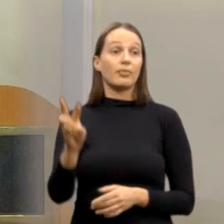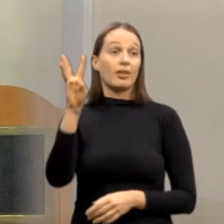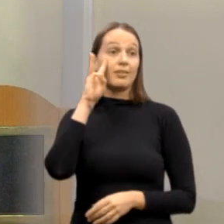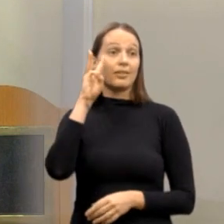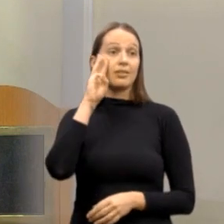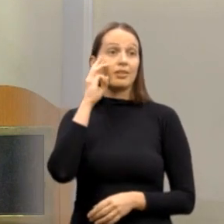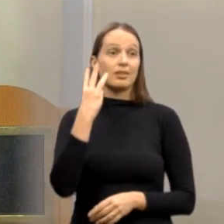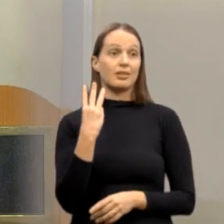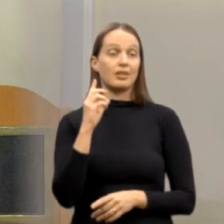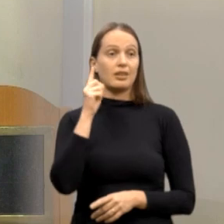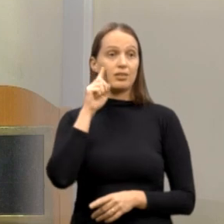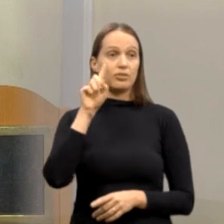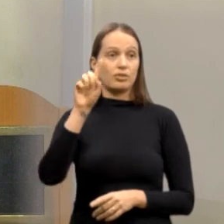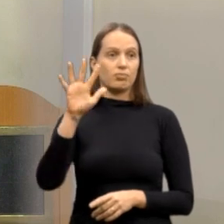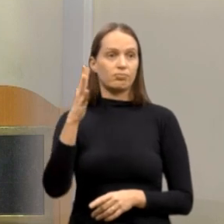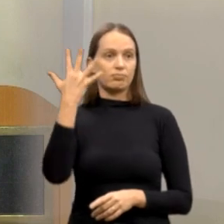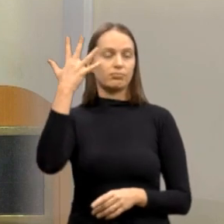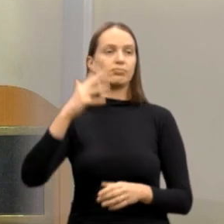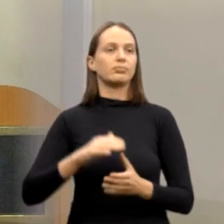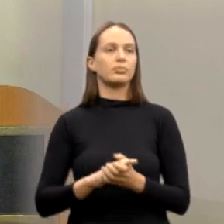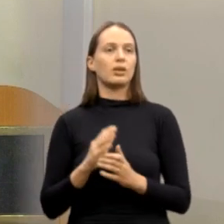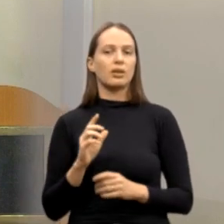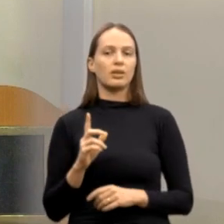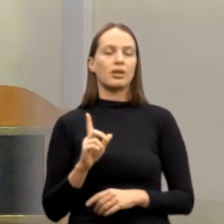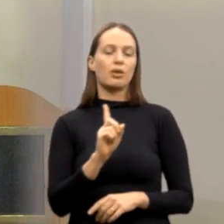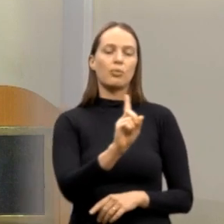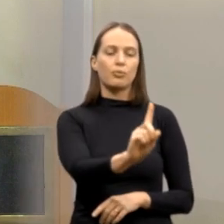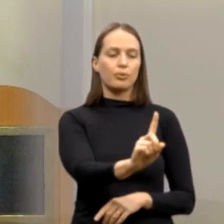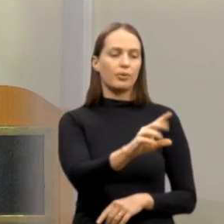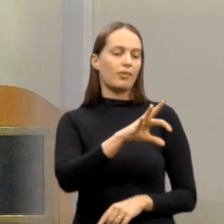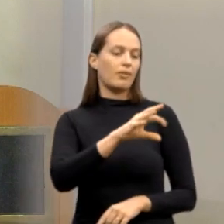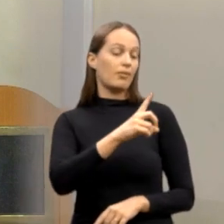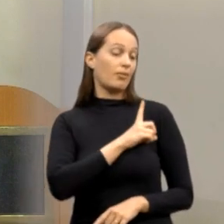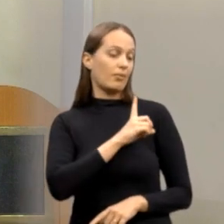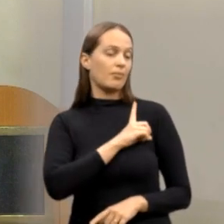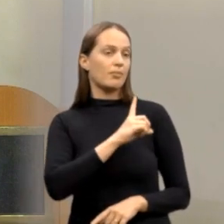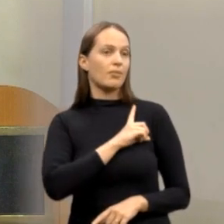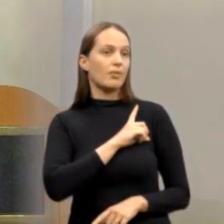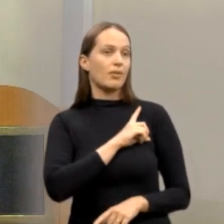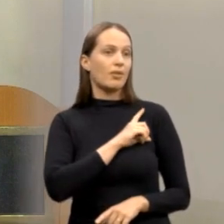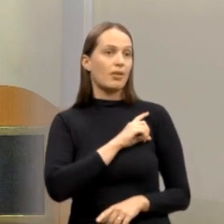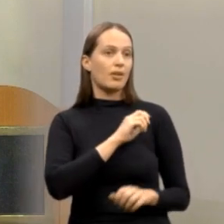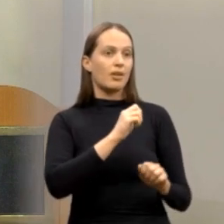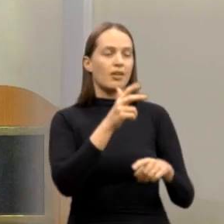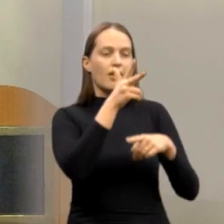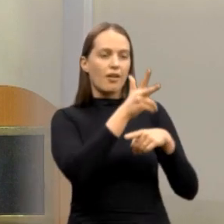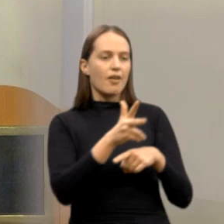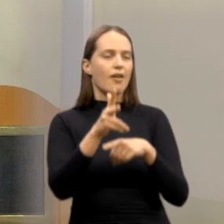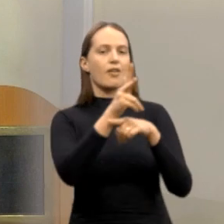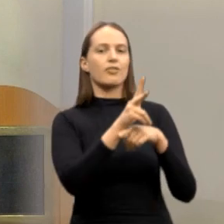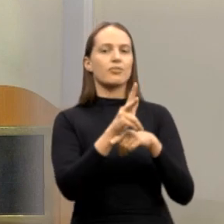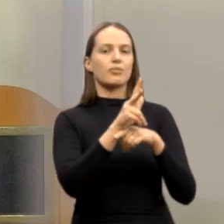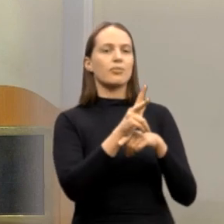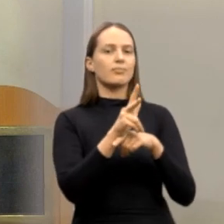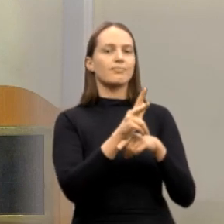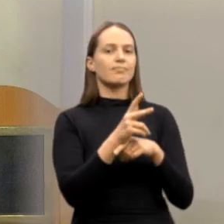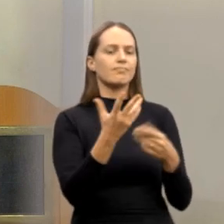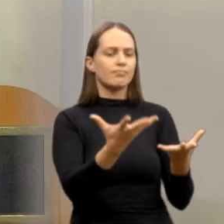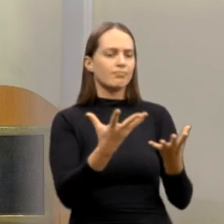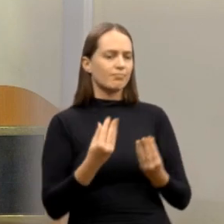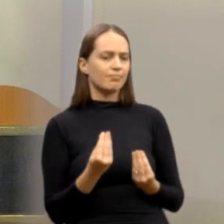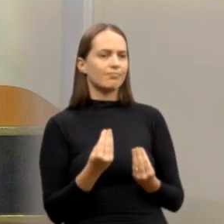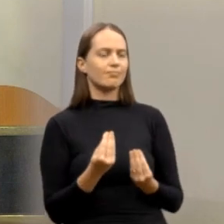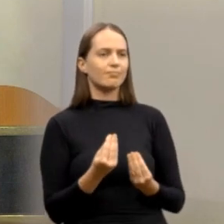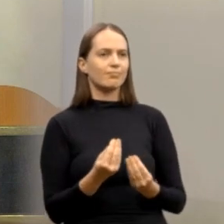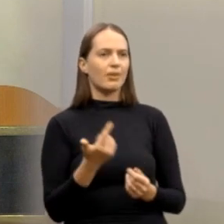Delegacia e me informaram que não haviam entregue as imagens de maneira plena E então foi determinado busca apreensão no